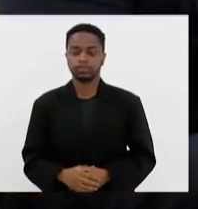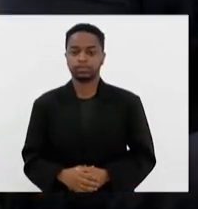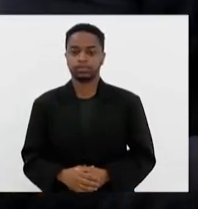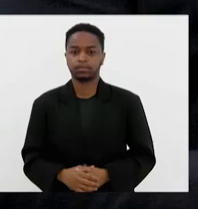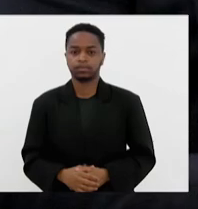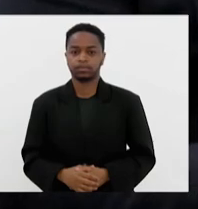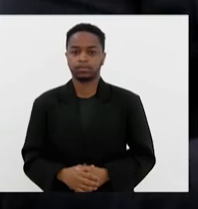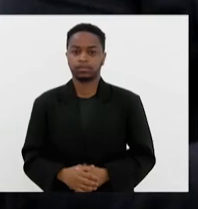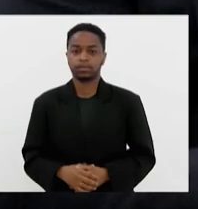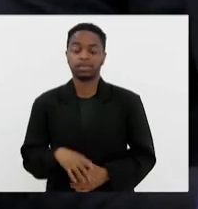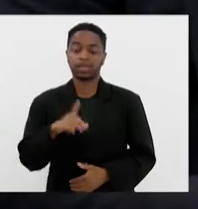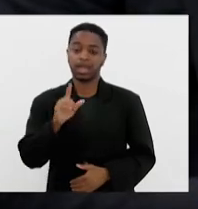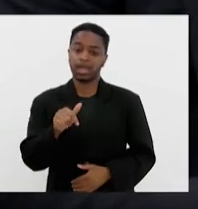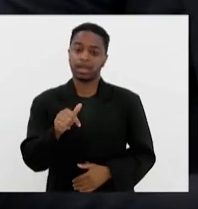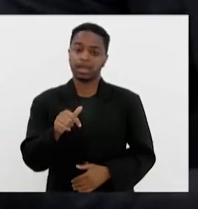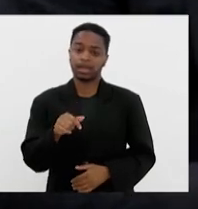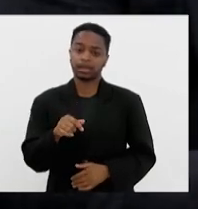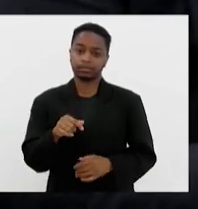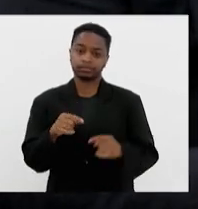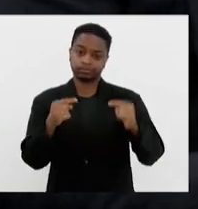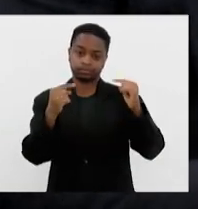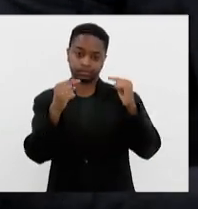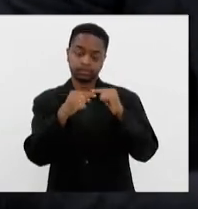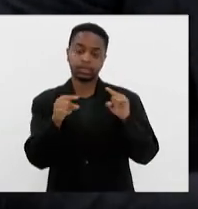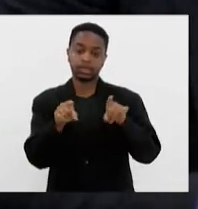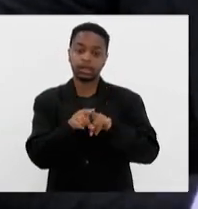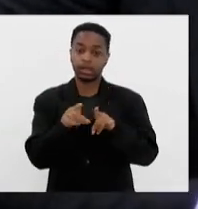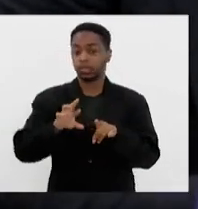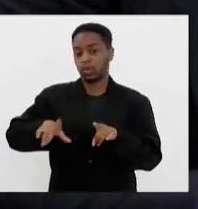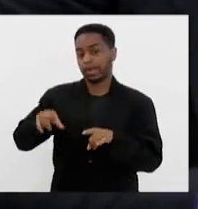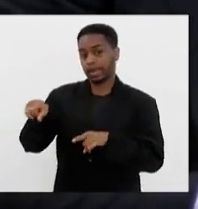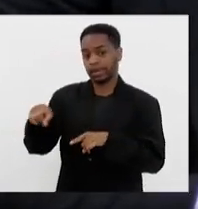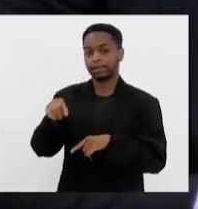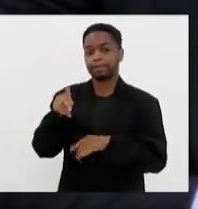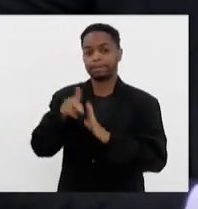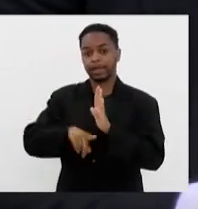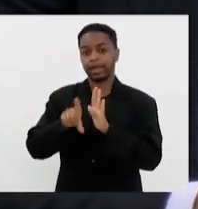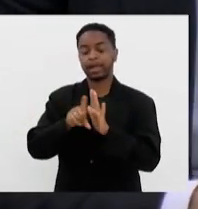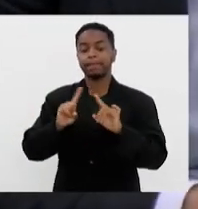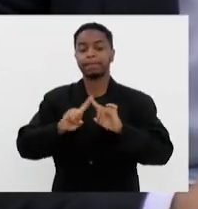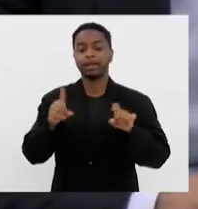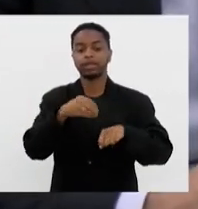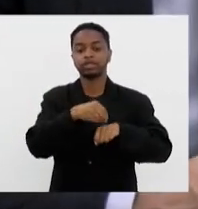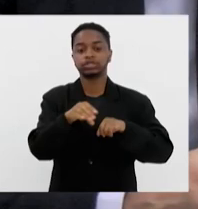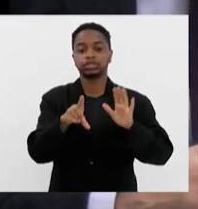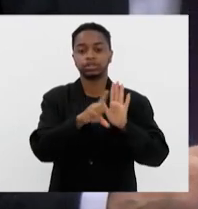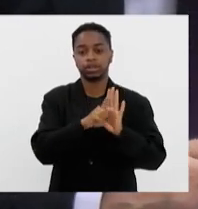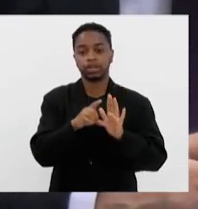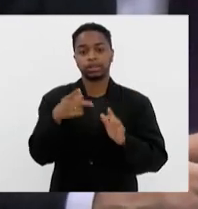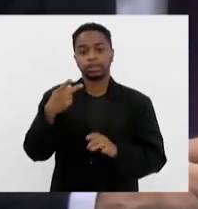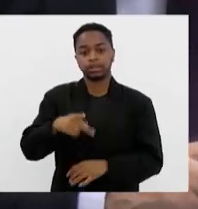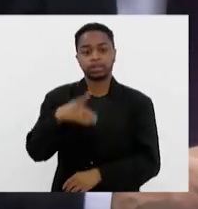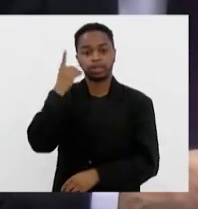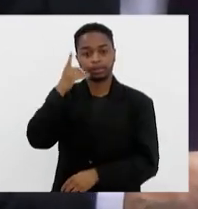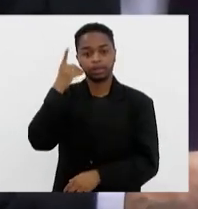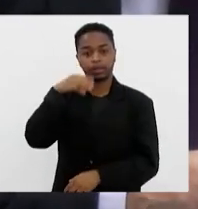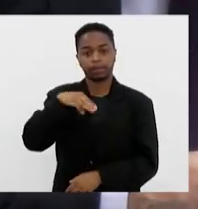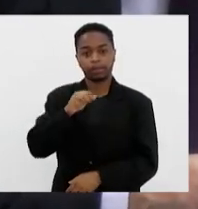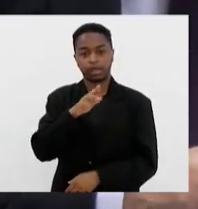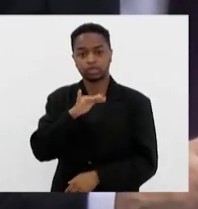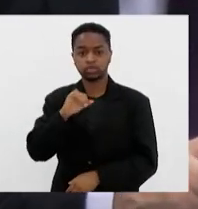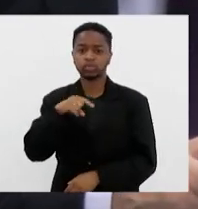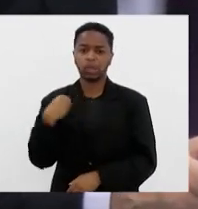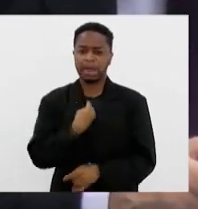É no mesmo sentido, não desse PL, mas uma indicação legislativa do deputado Márcio Gualberto. Que eu me lembro bem, foi muito discutido.